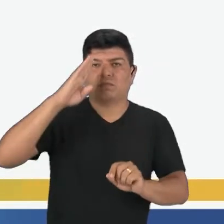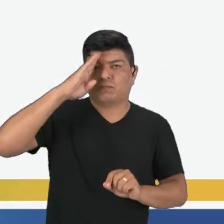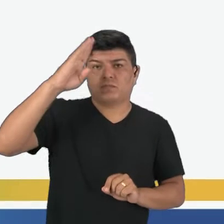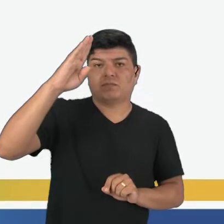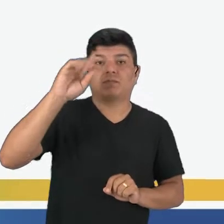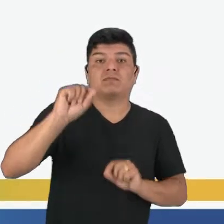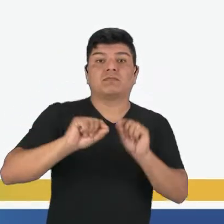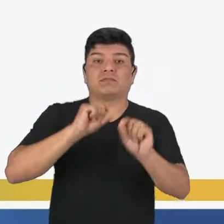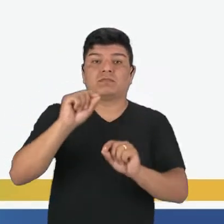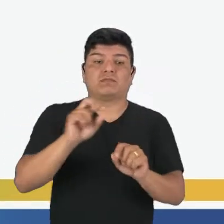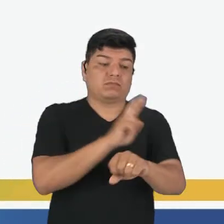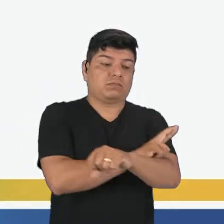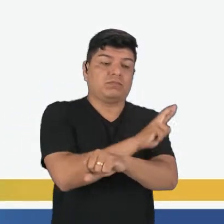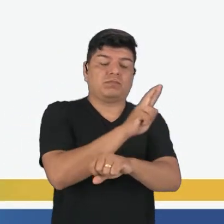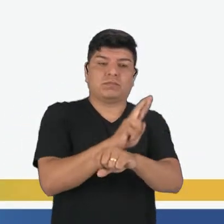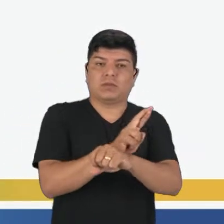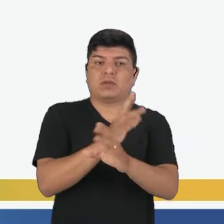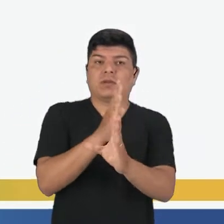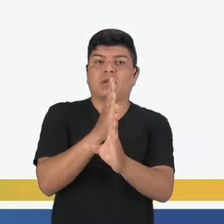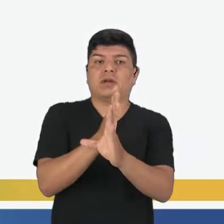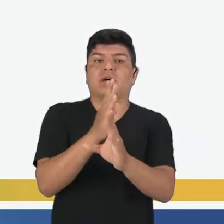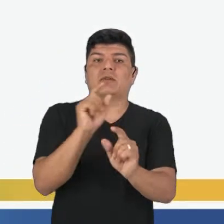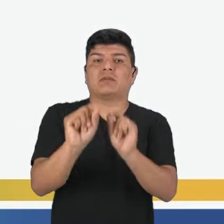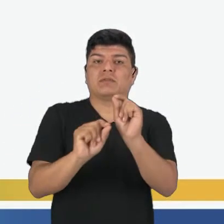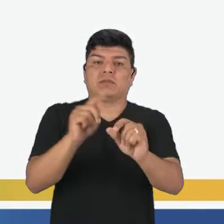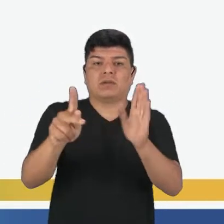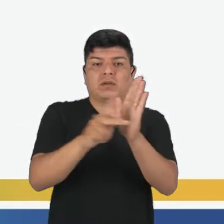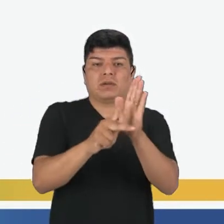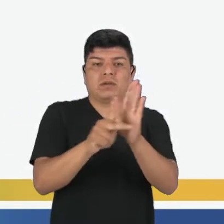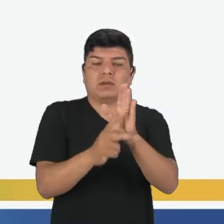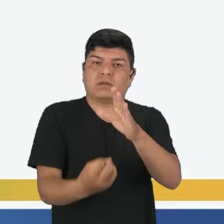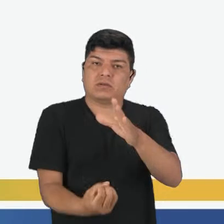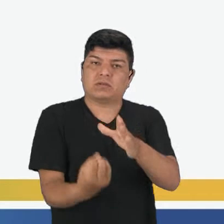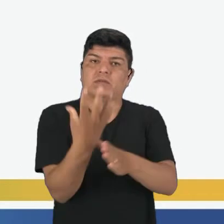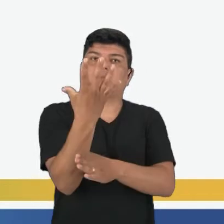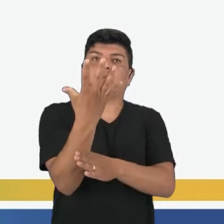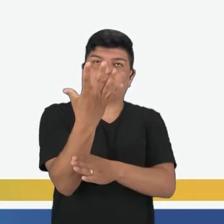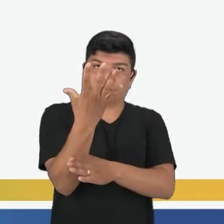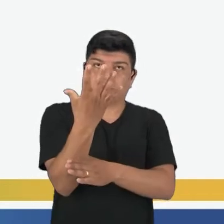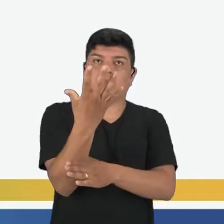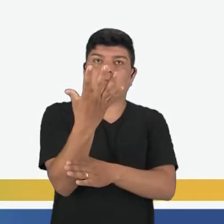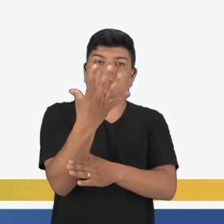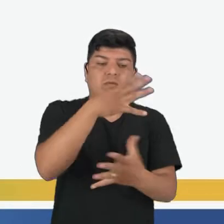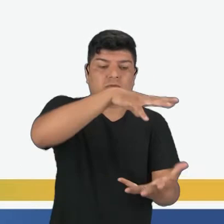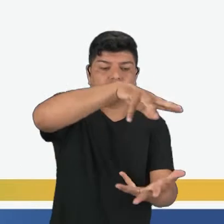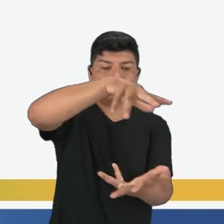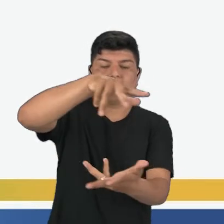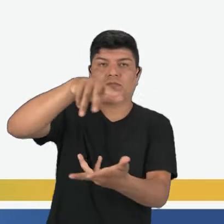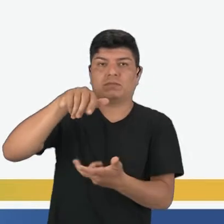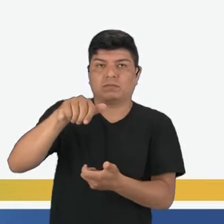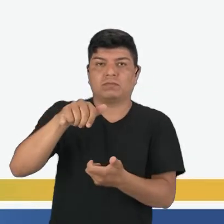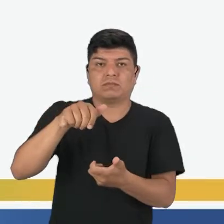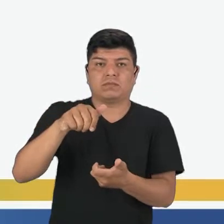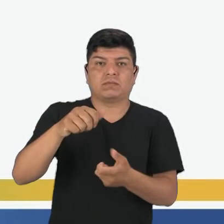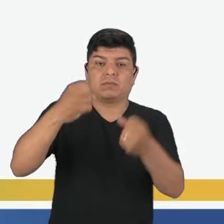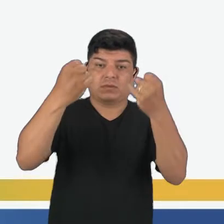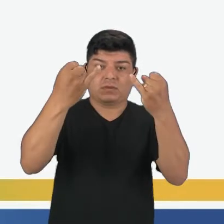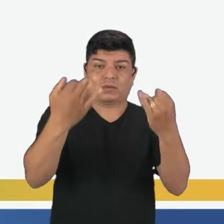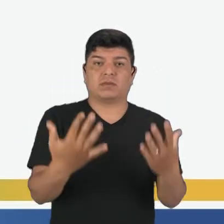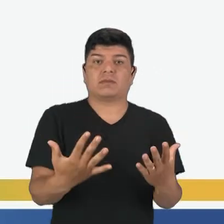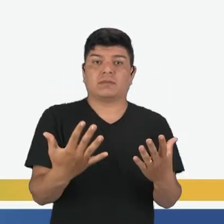primordial de uma dada religião, pela qual as próprias origens dela, a origem do universo, elas se